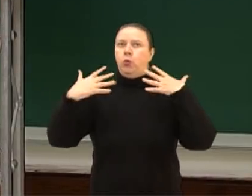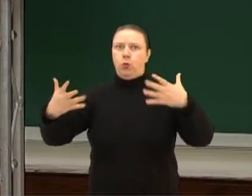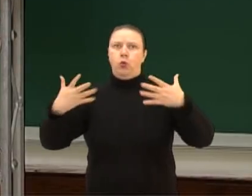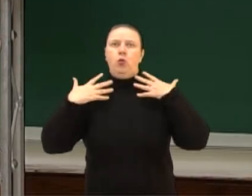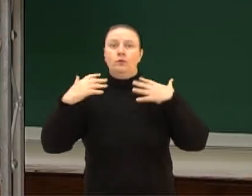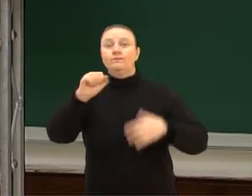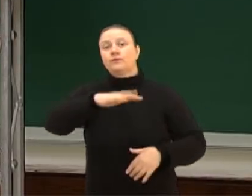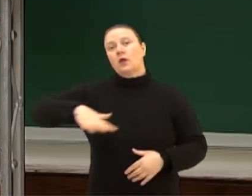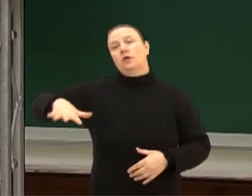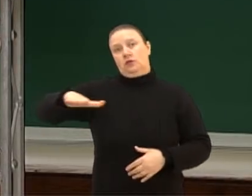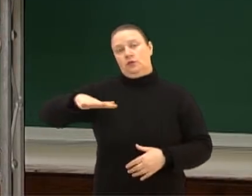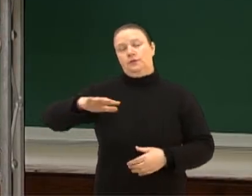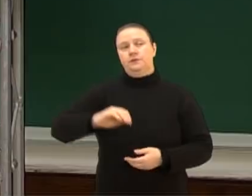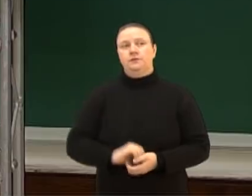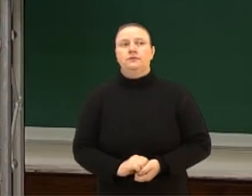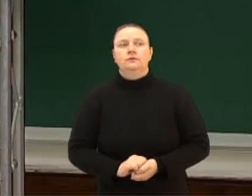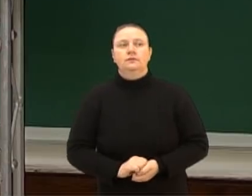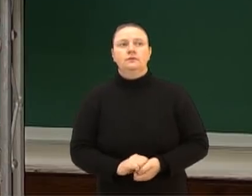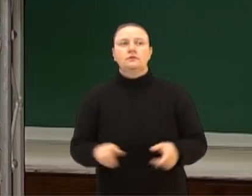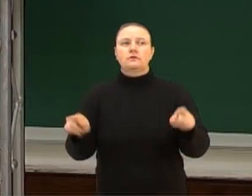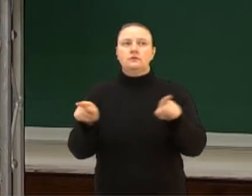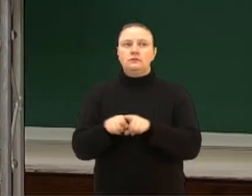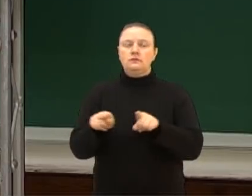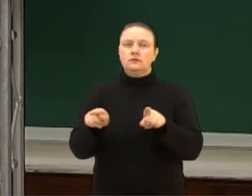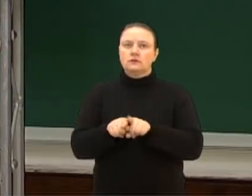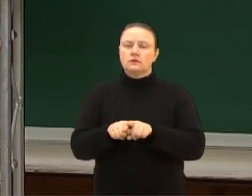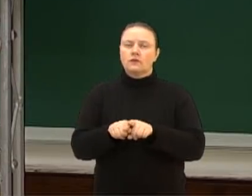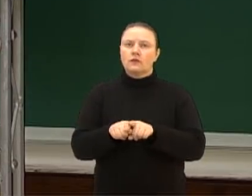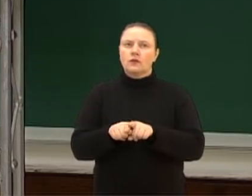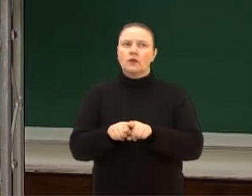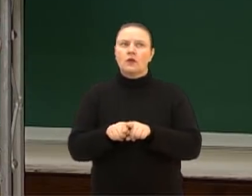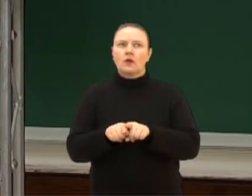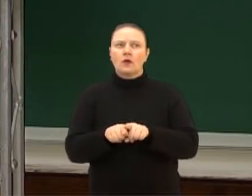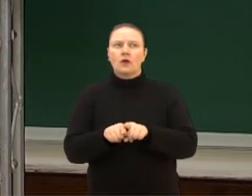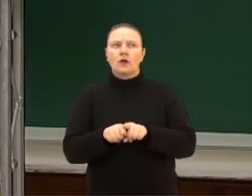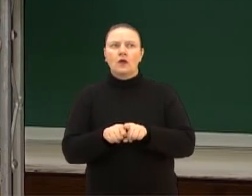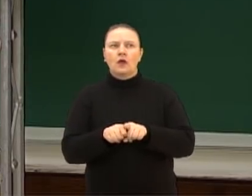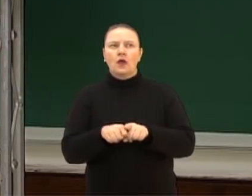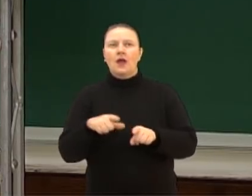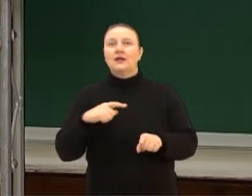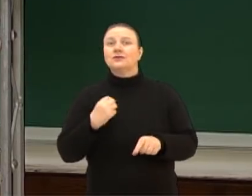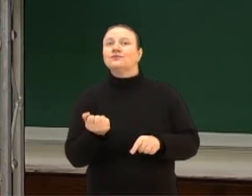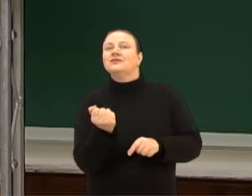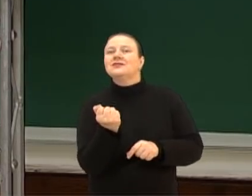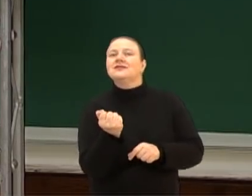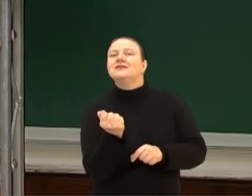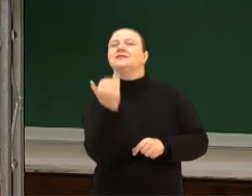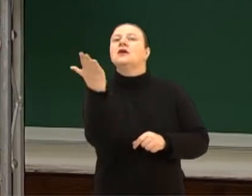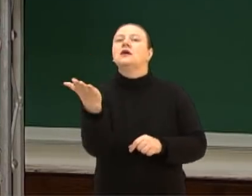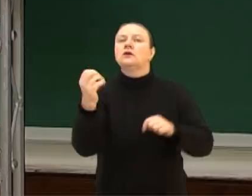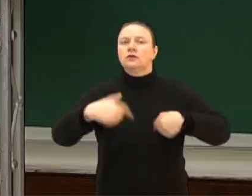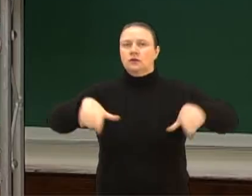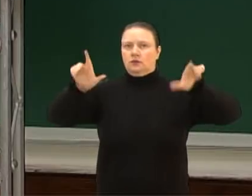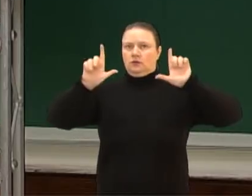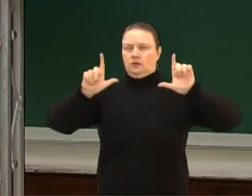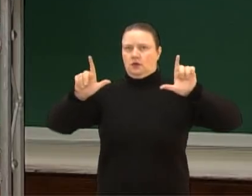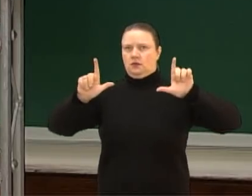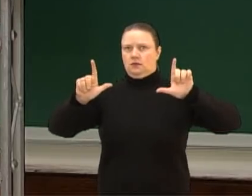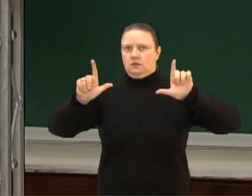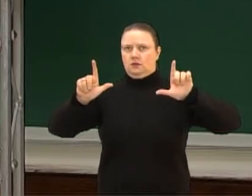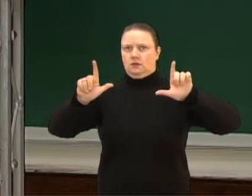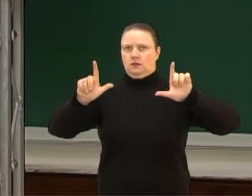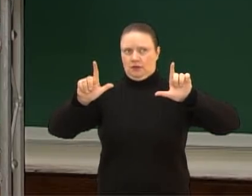certo? Outra coisa, elas se direcionam para fora do quadro, perceba, né? Então, está